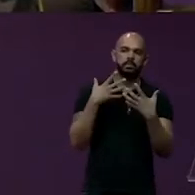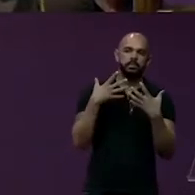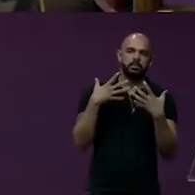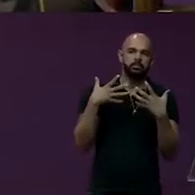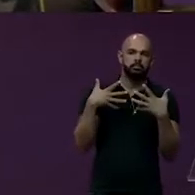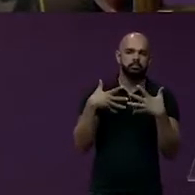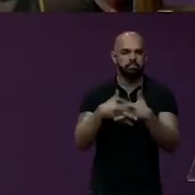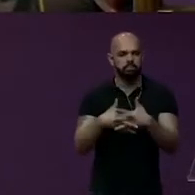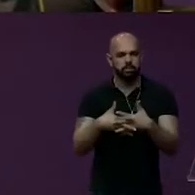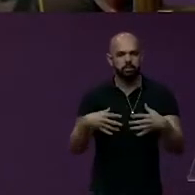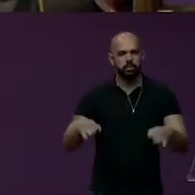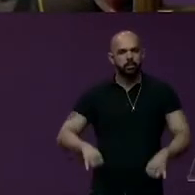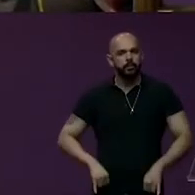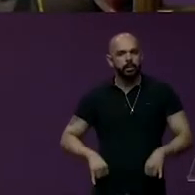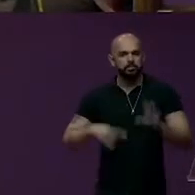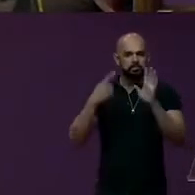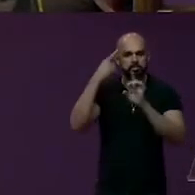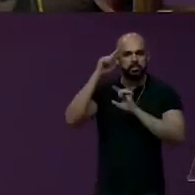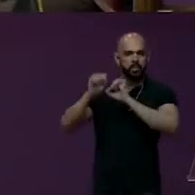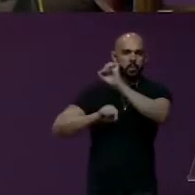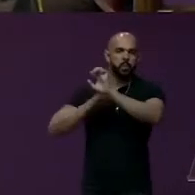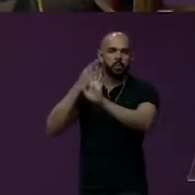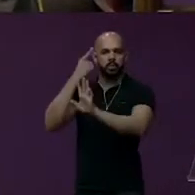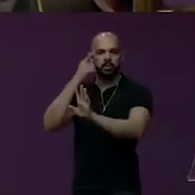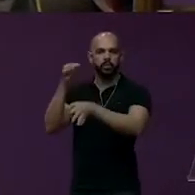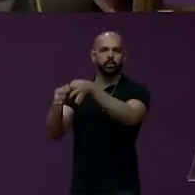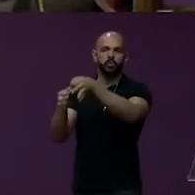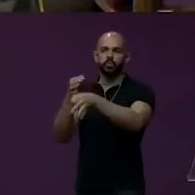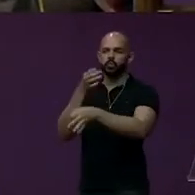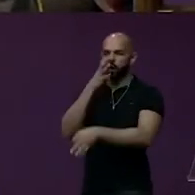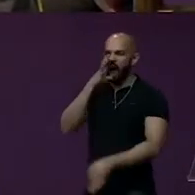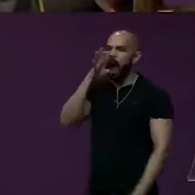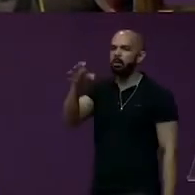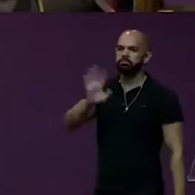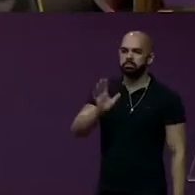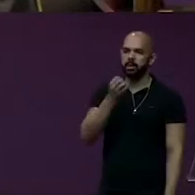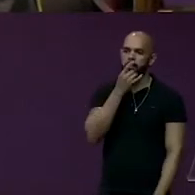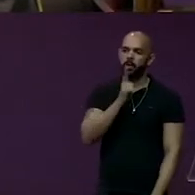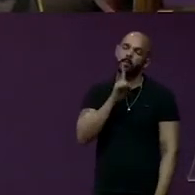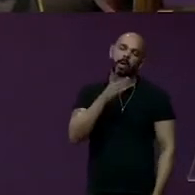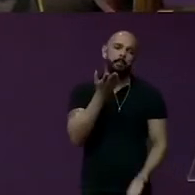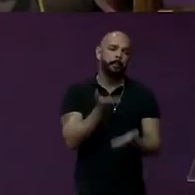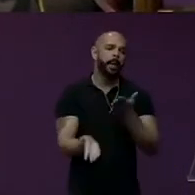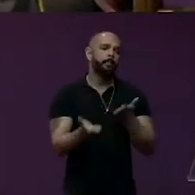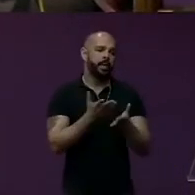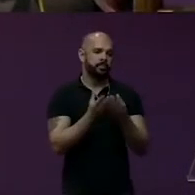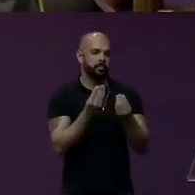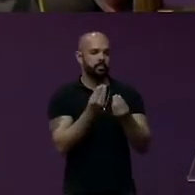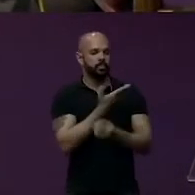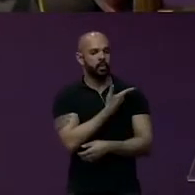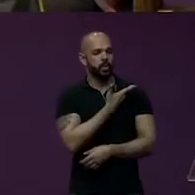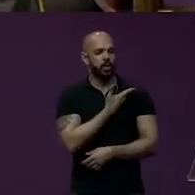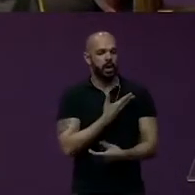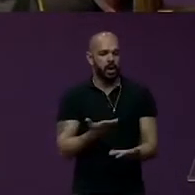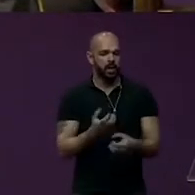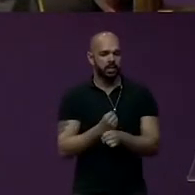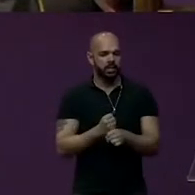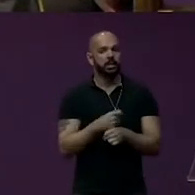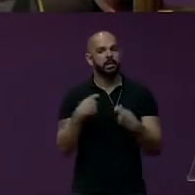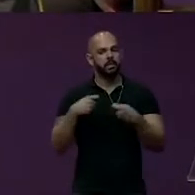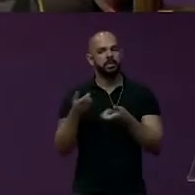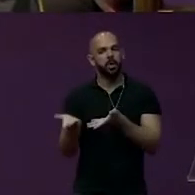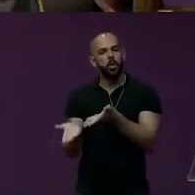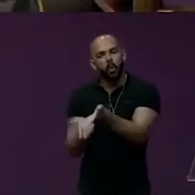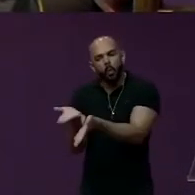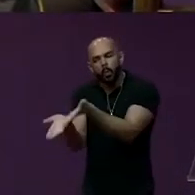sabe, né, também fazer julgamentos apressados não é bom, mas de fato nós perdemos muitos colegas esse ano. Então, acho que a gente tem que